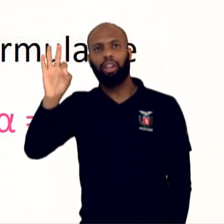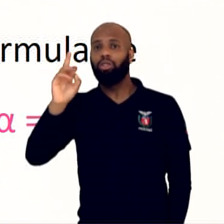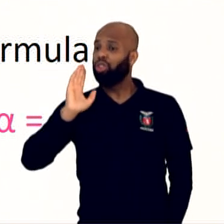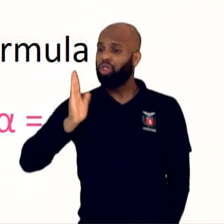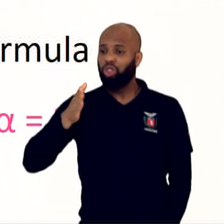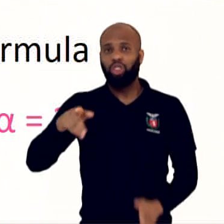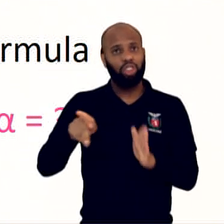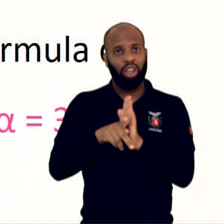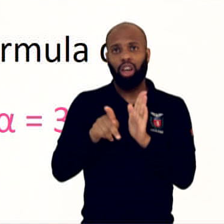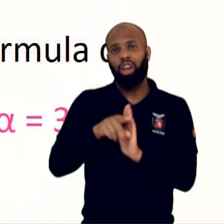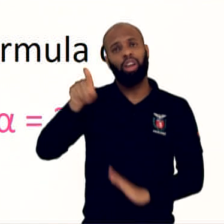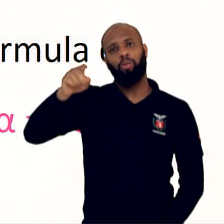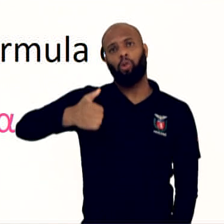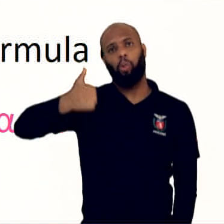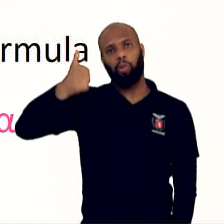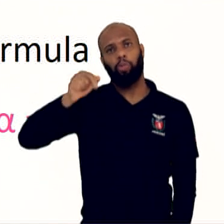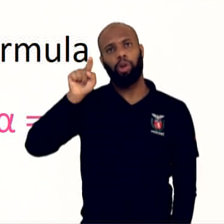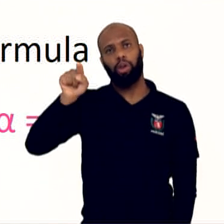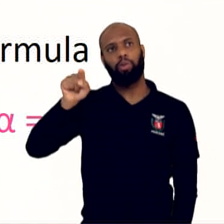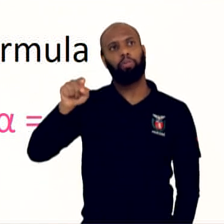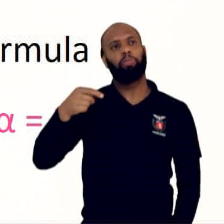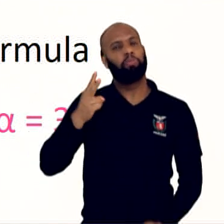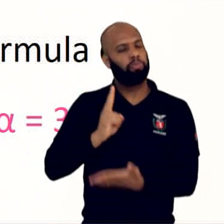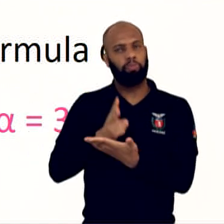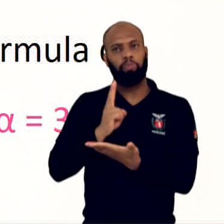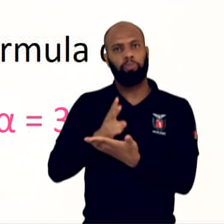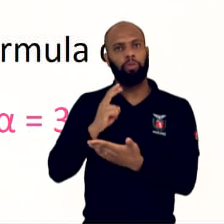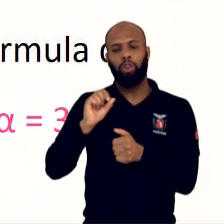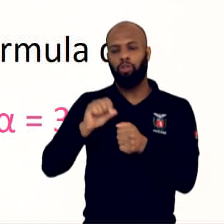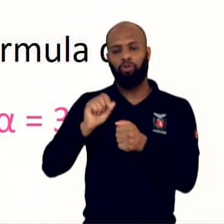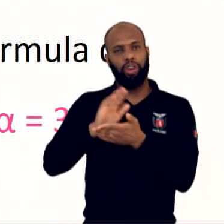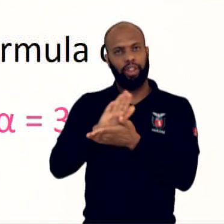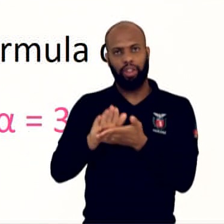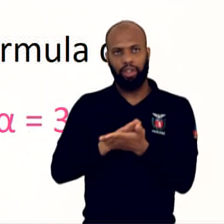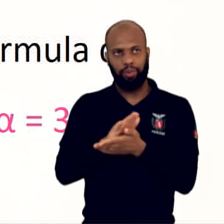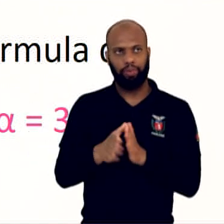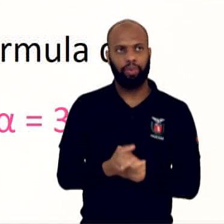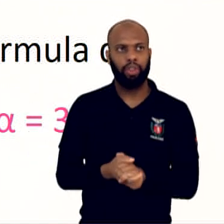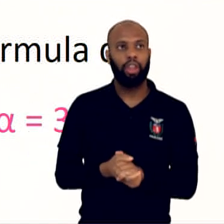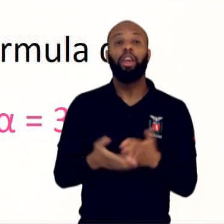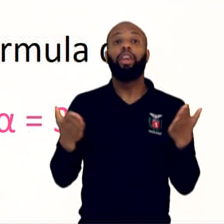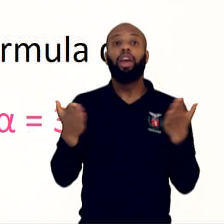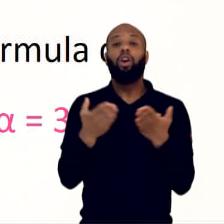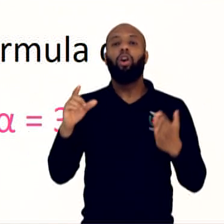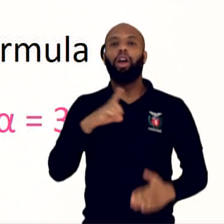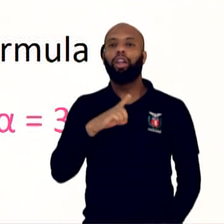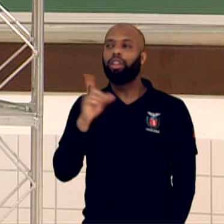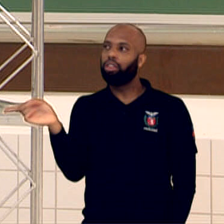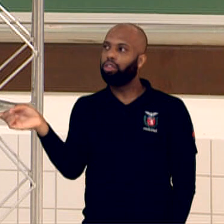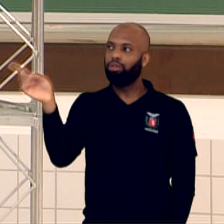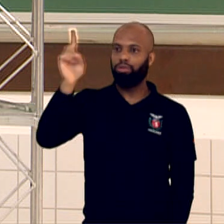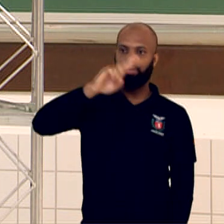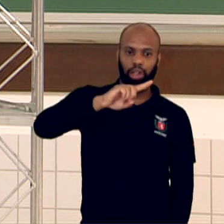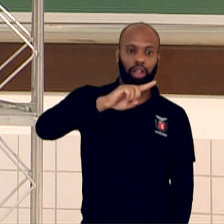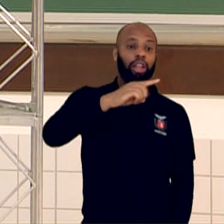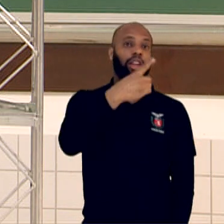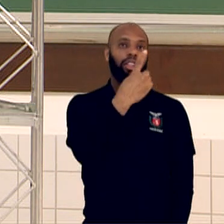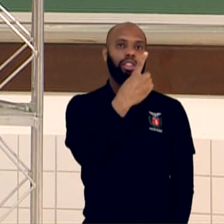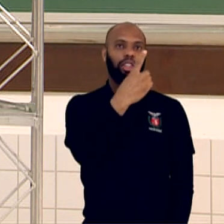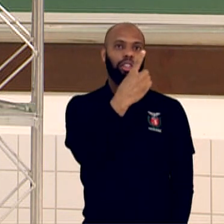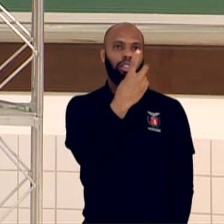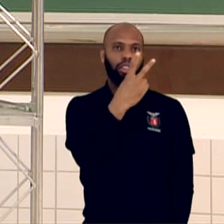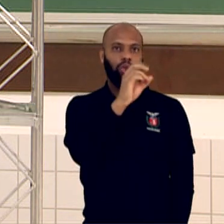dele é ele mesmo, o 30 graus. Tá? E se eu tiver um arco de 150 graus,